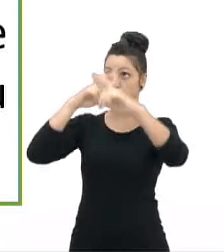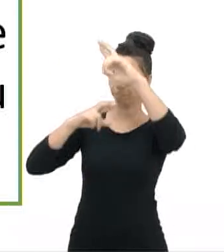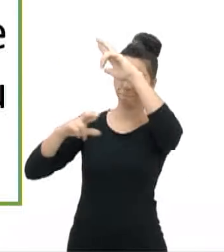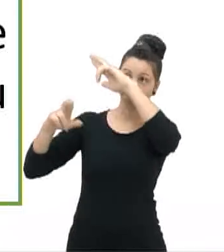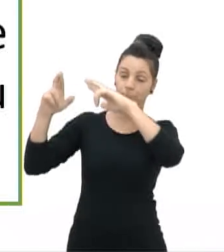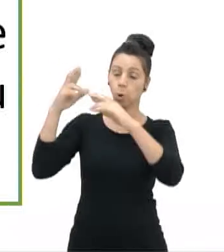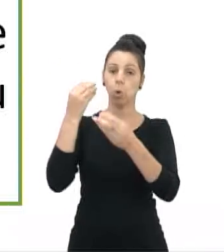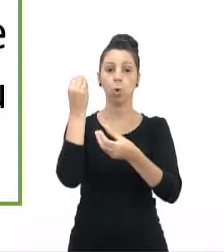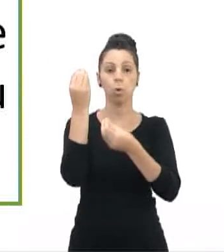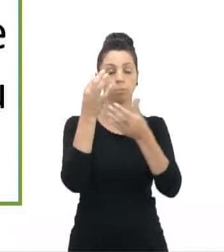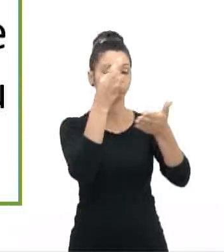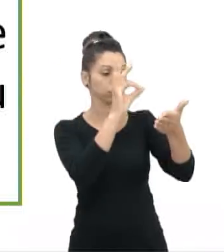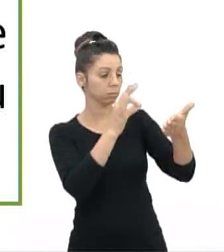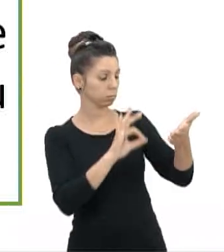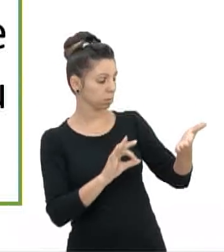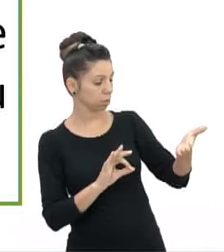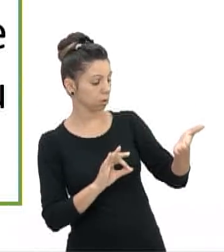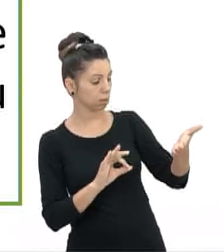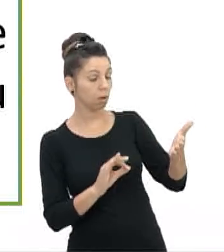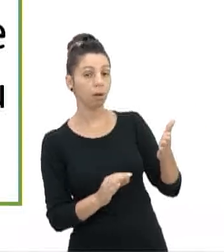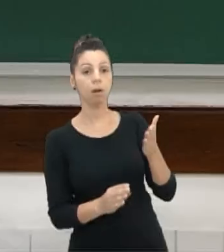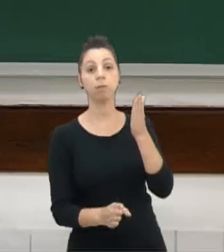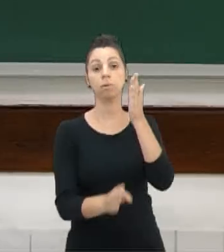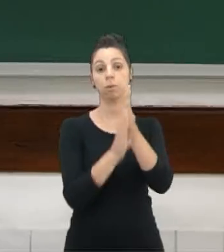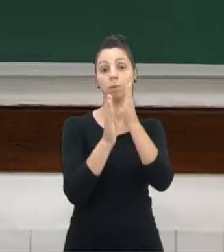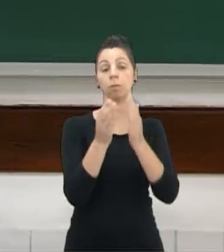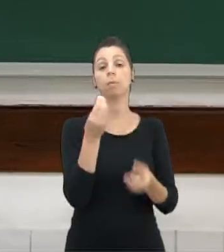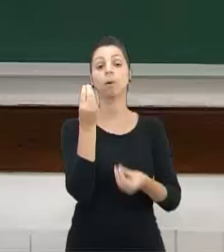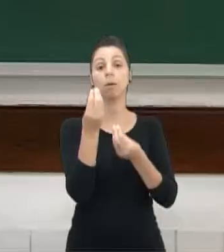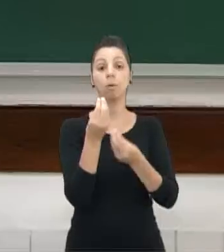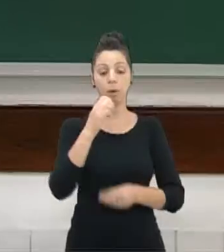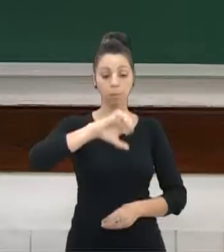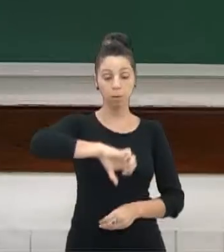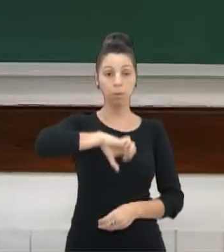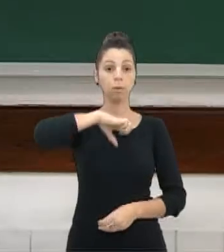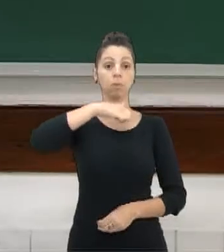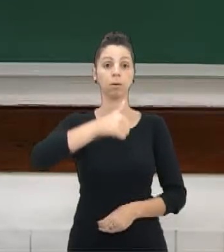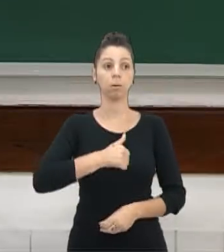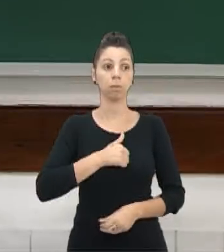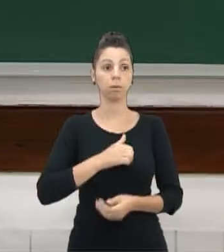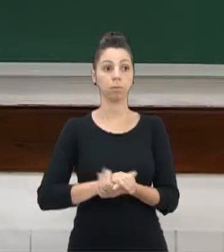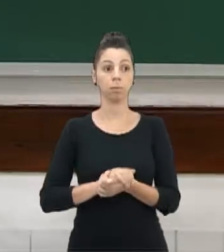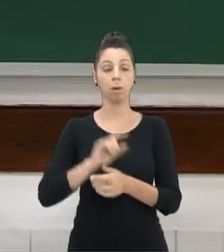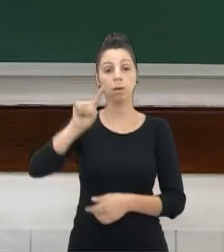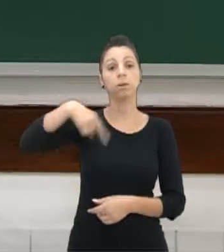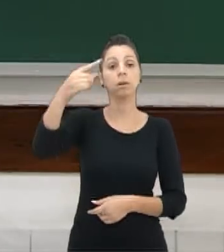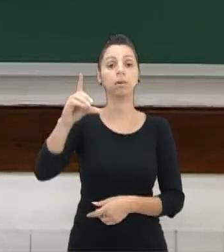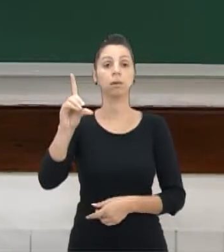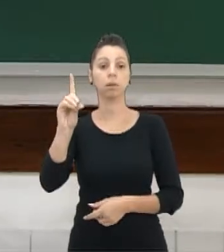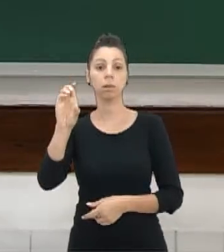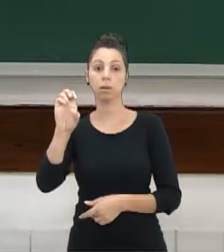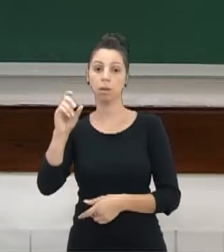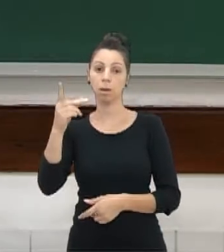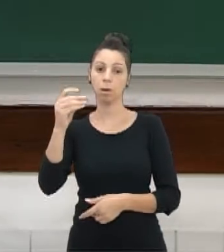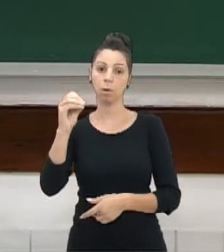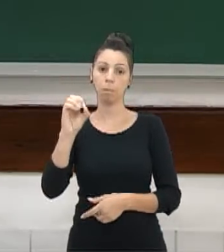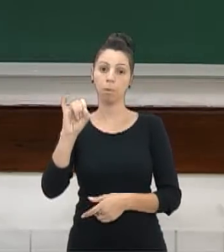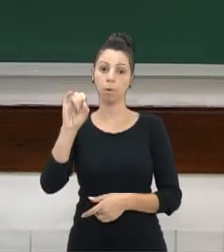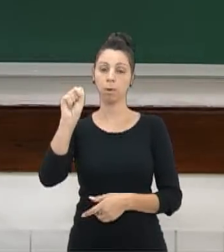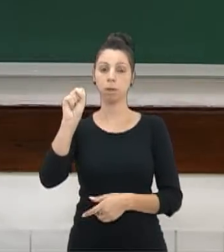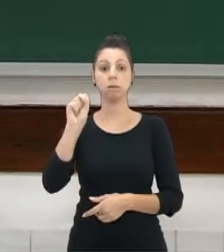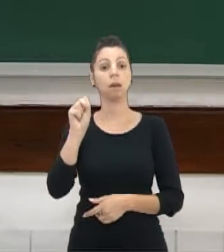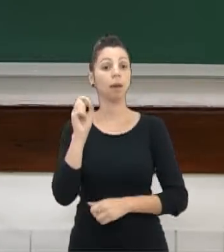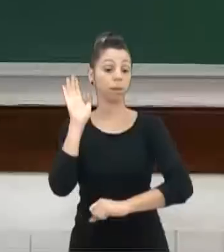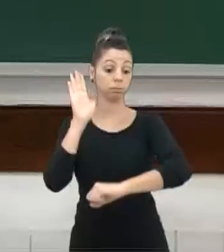a sua autoestima. Depois, advérbio de tempo, né? Ficou fácil, gente? Acho que está mais